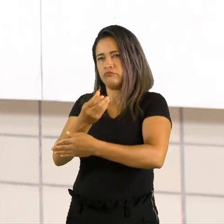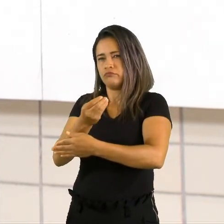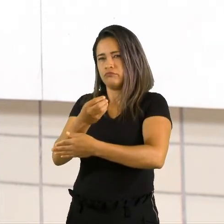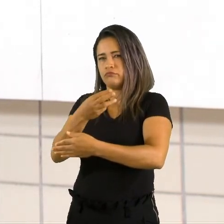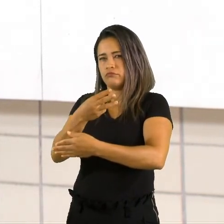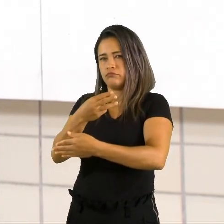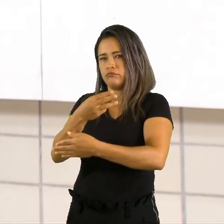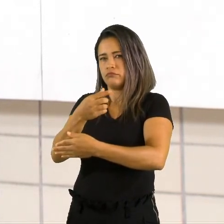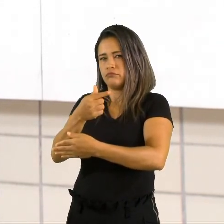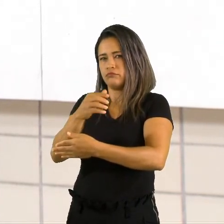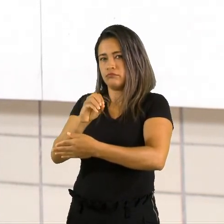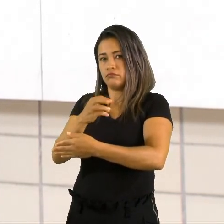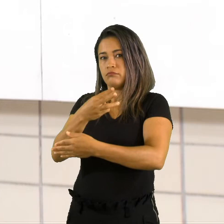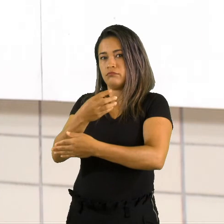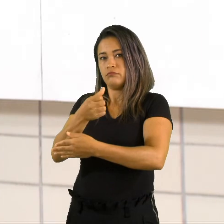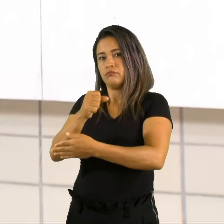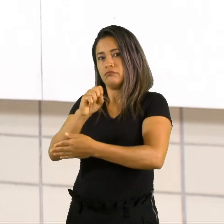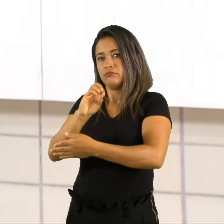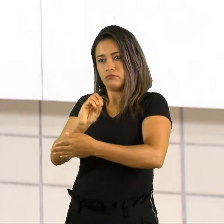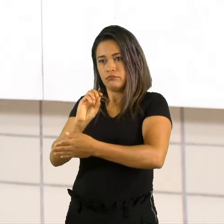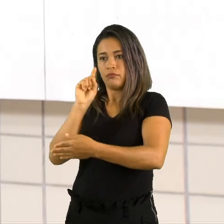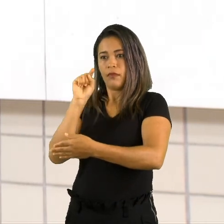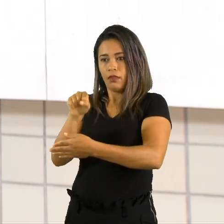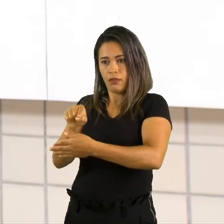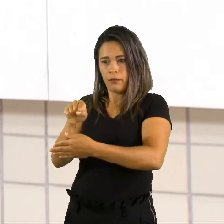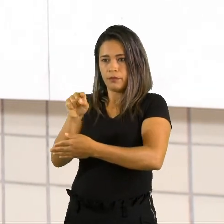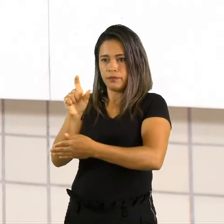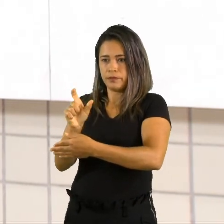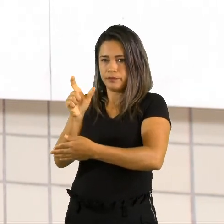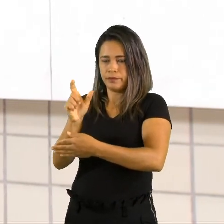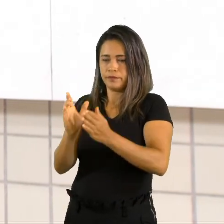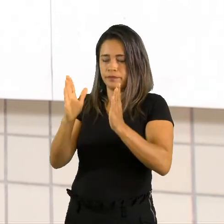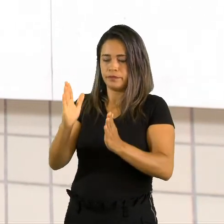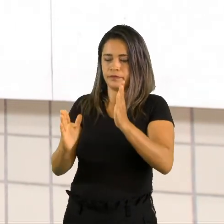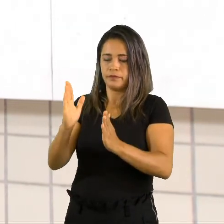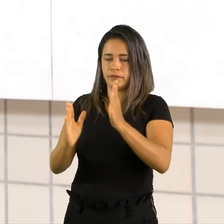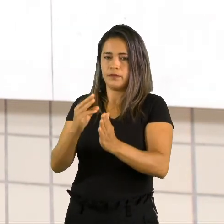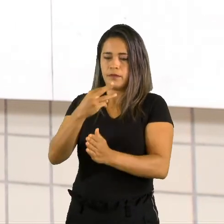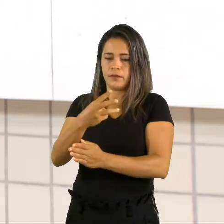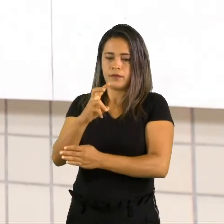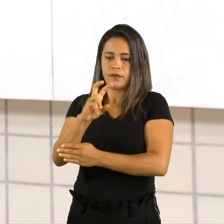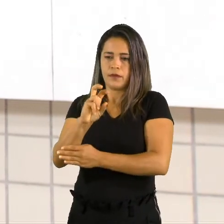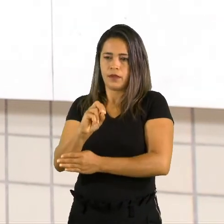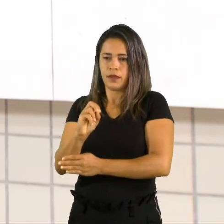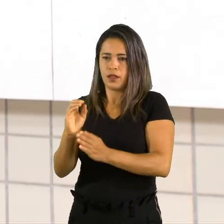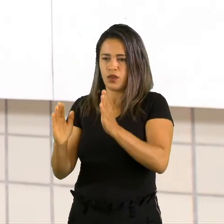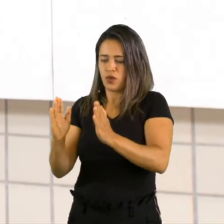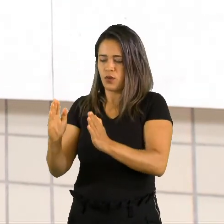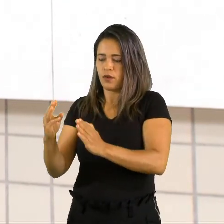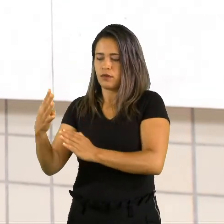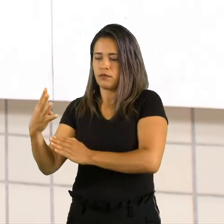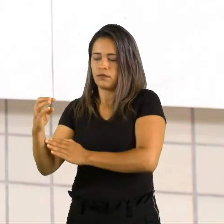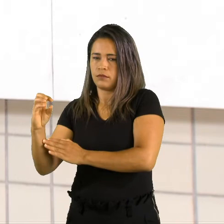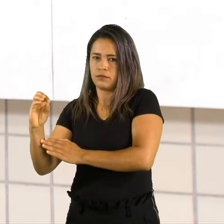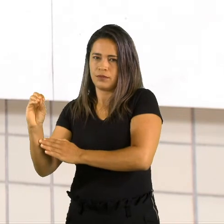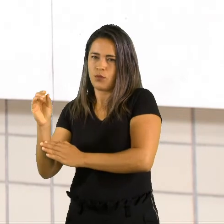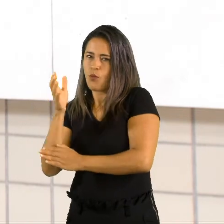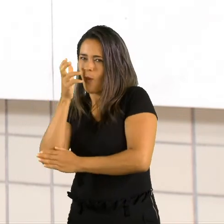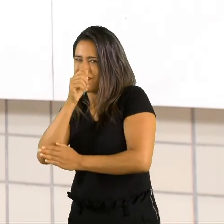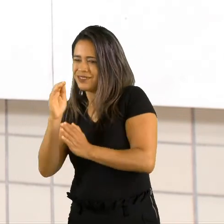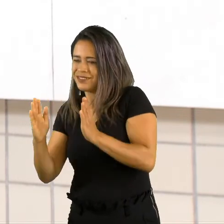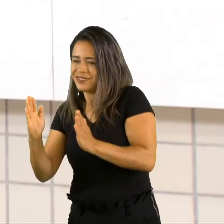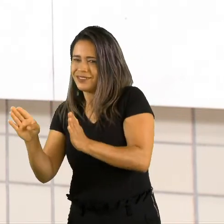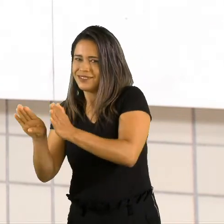370, 380. Então, ele vai ficar aqui, entre o 350, quase chegando no